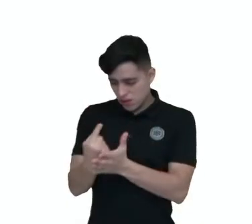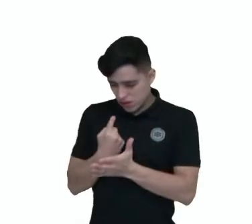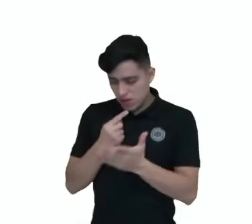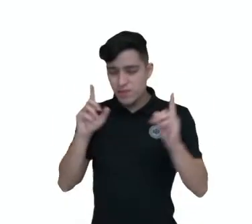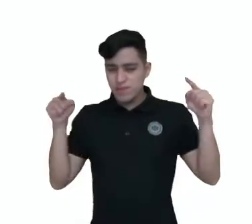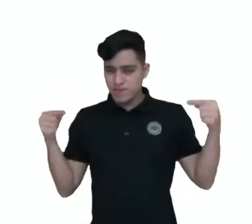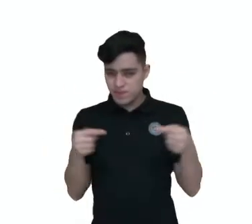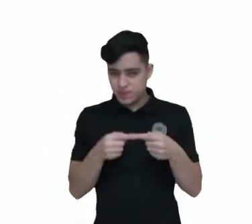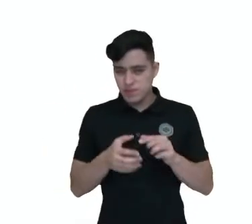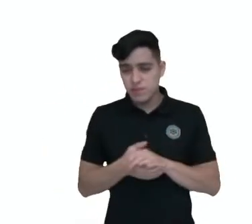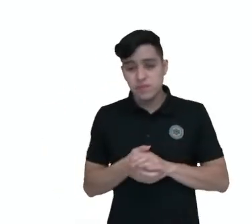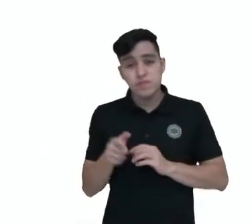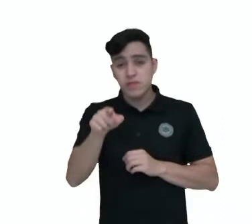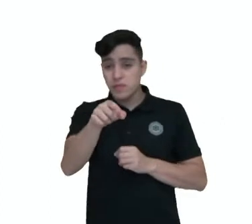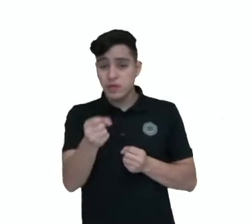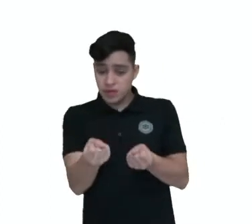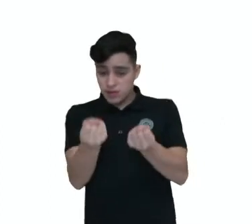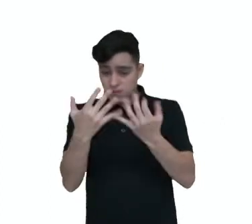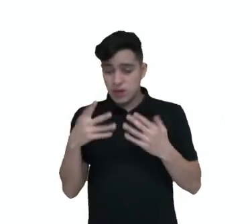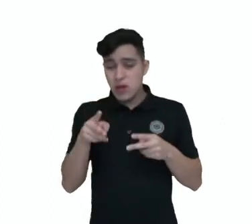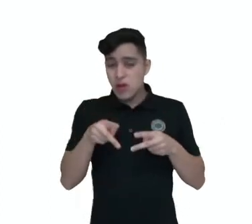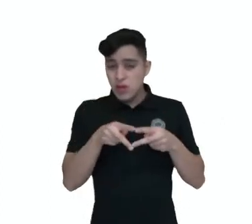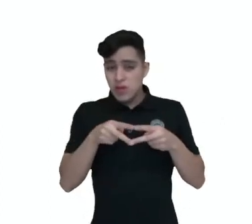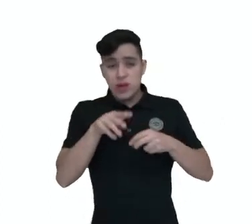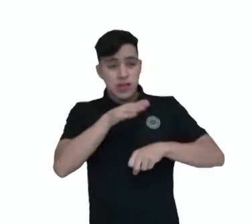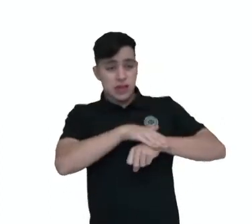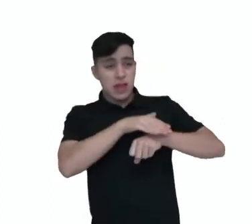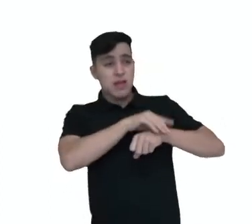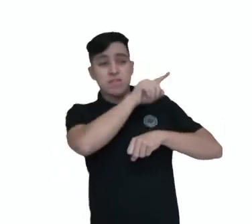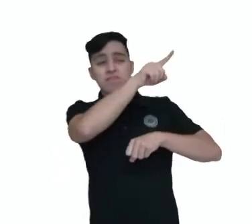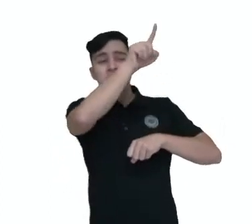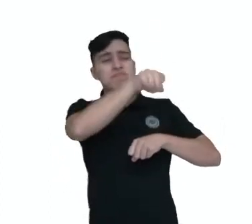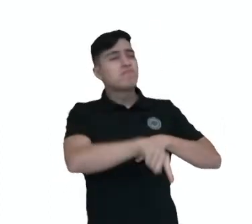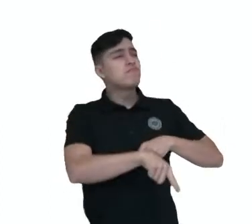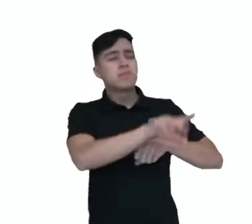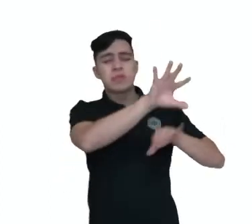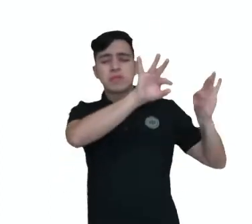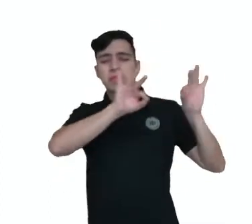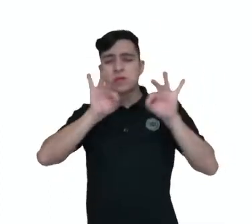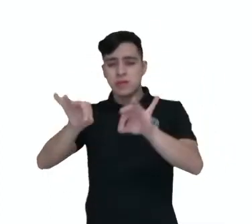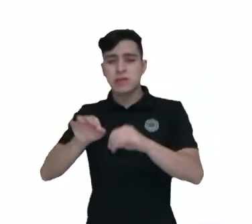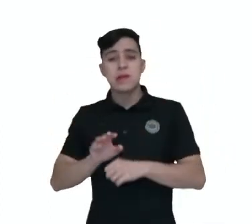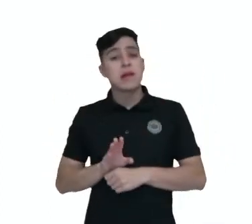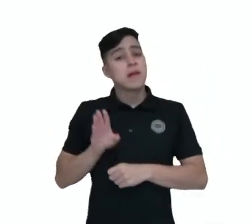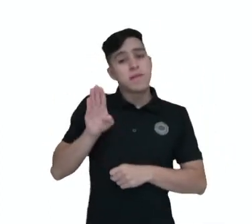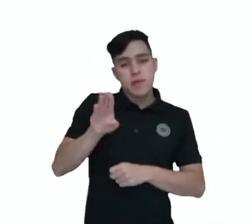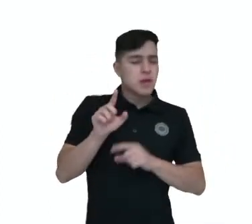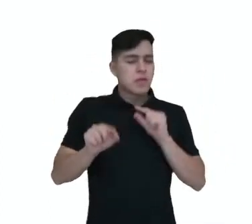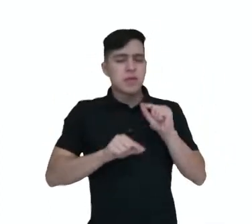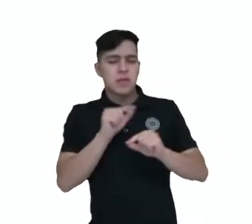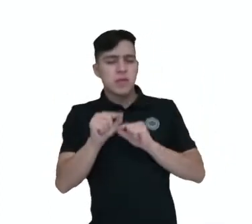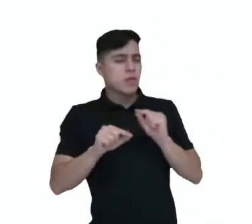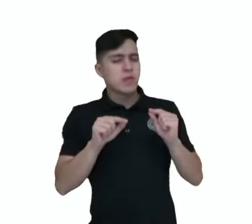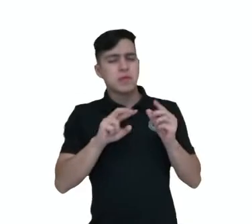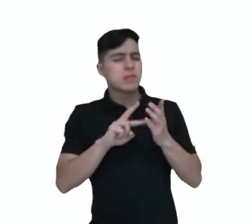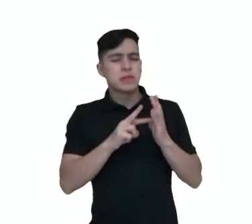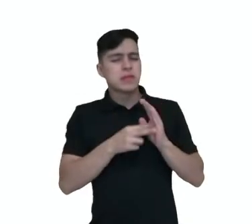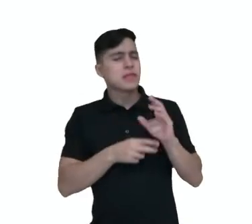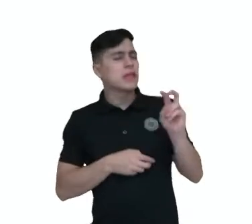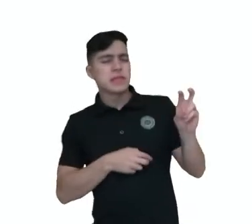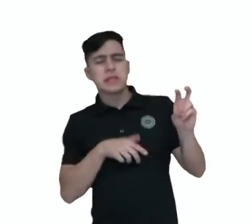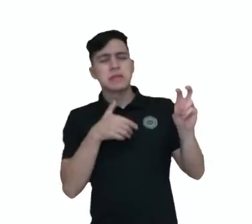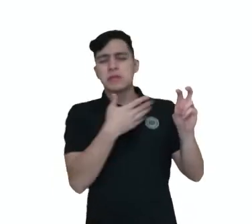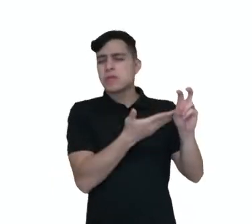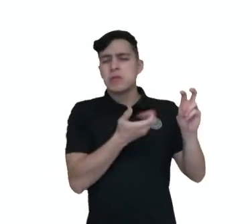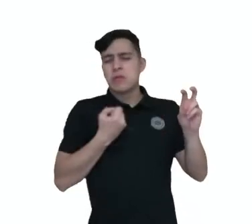unidades de medidas de tempo presente nessa notícia. Letra B. O que o algarismo 5